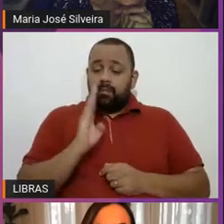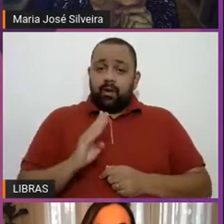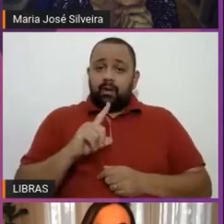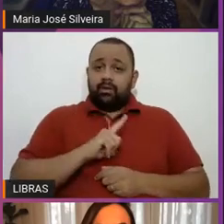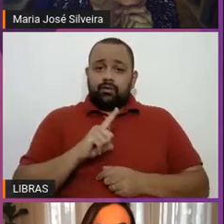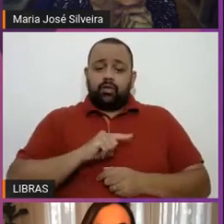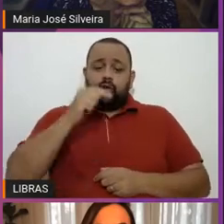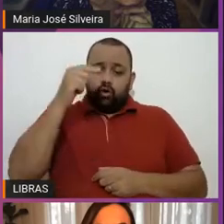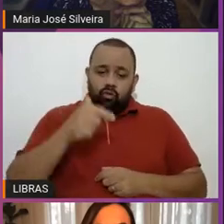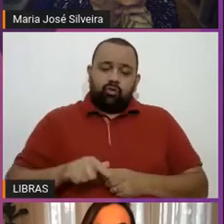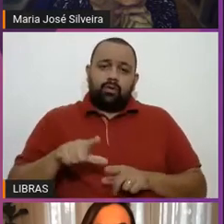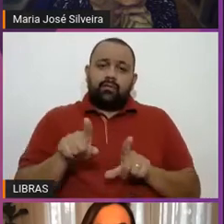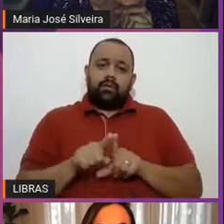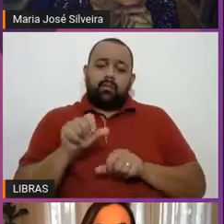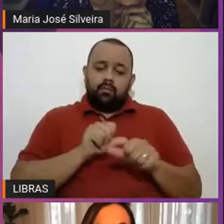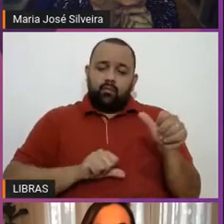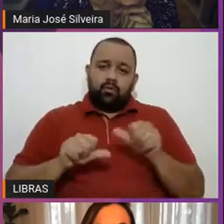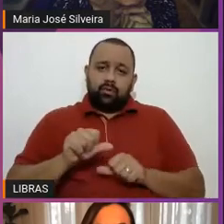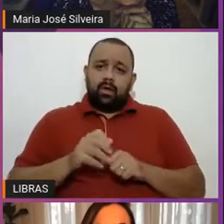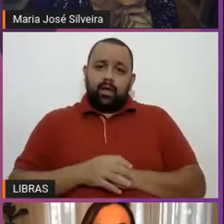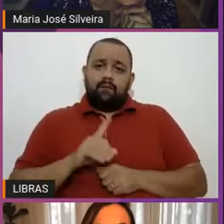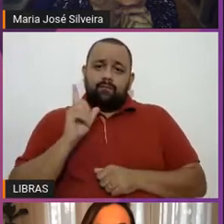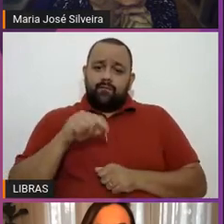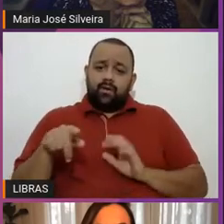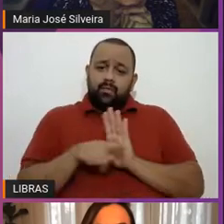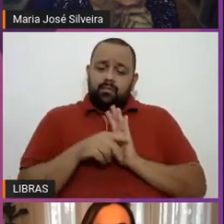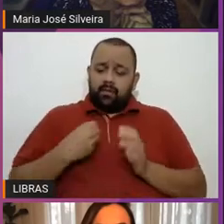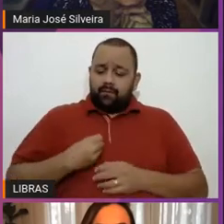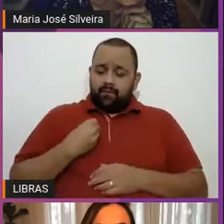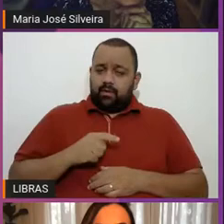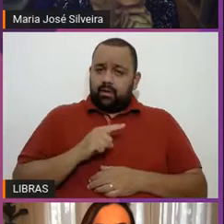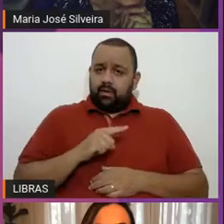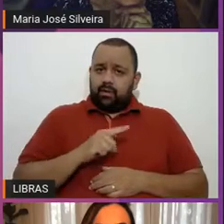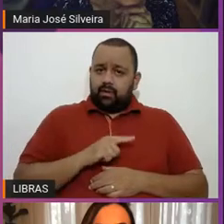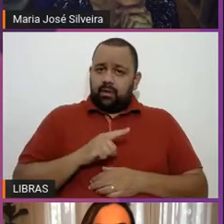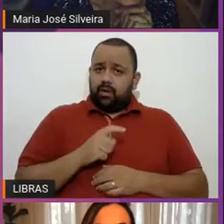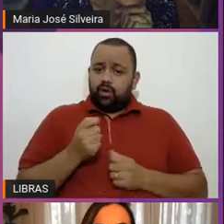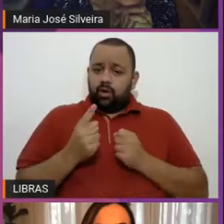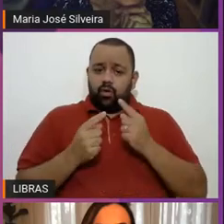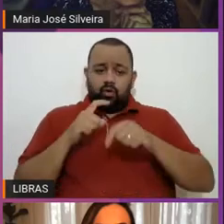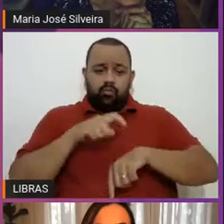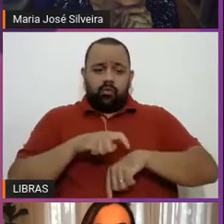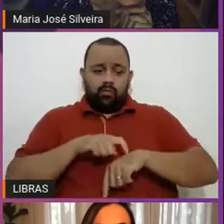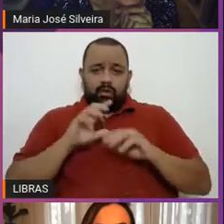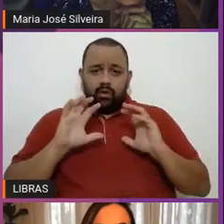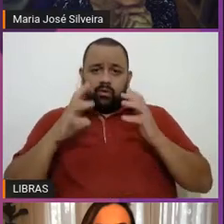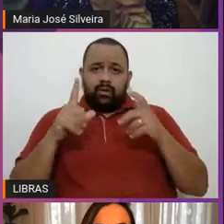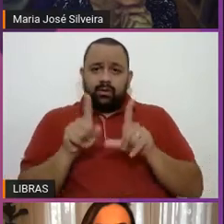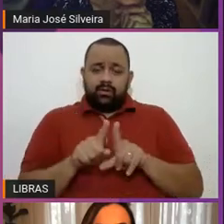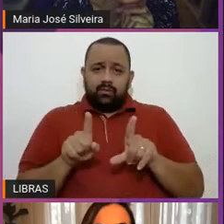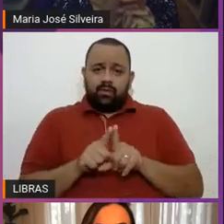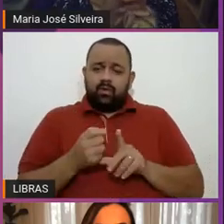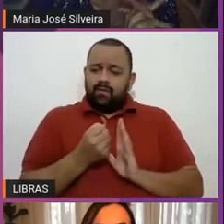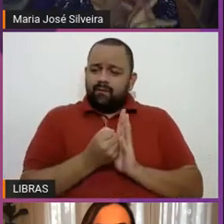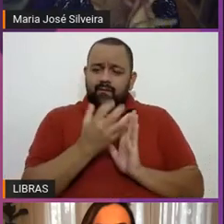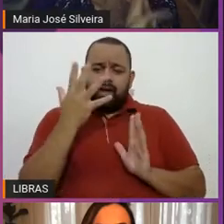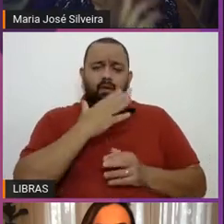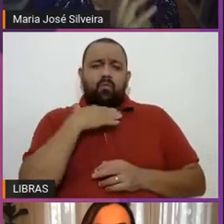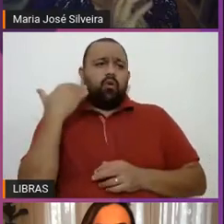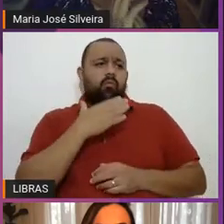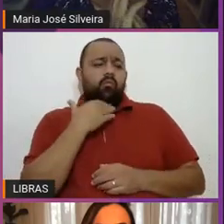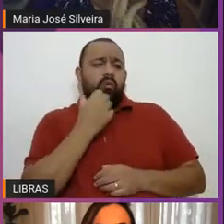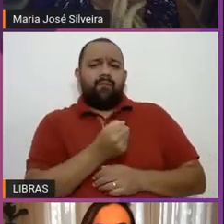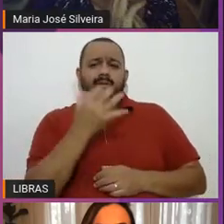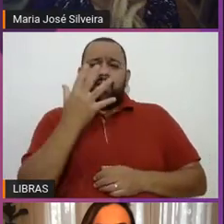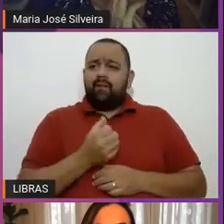mais uma vez se transformar em 15 min que a gente tá e tem algum momento acontece na vala comum um monte de potes